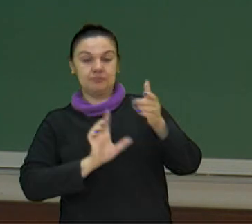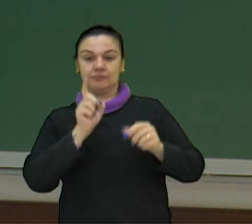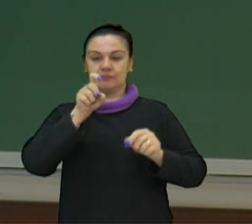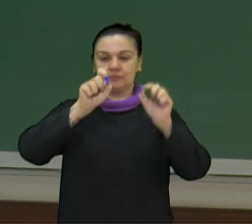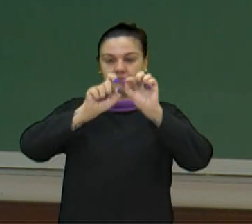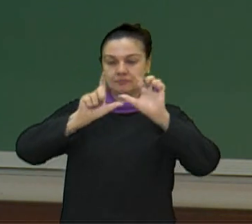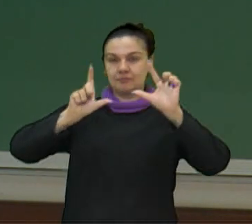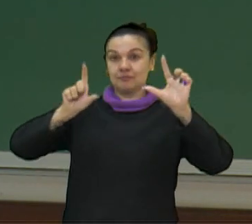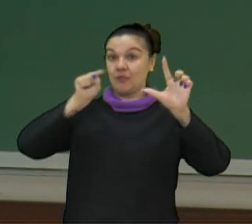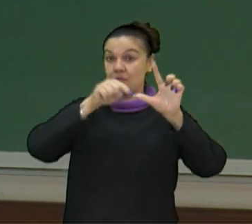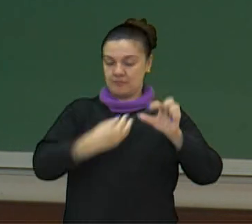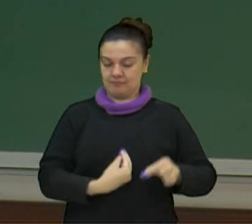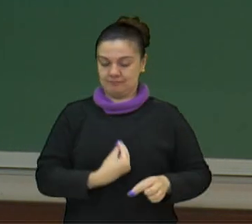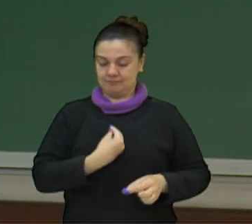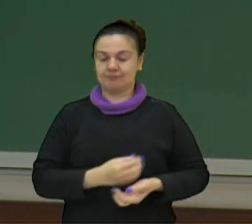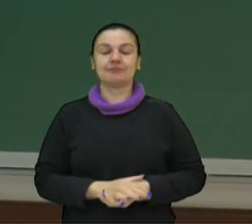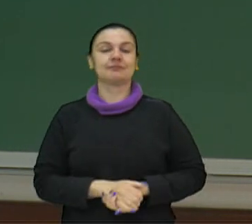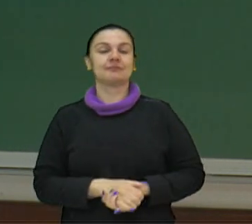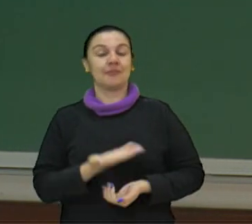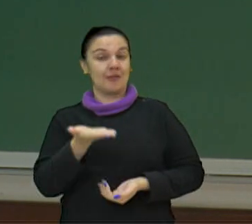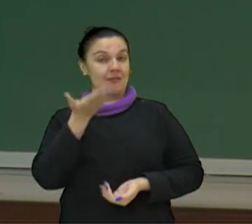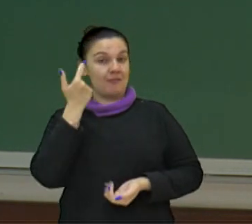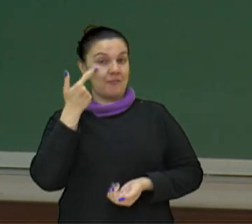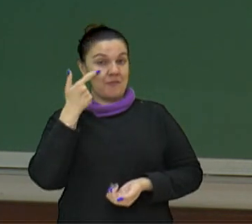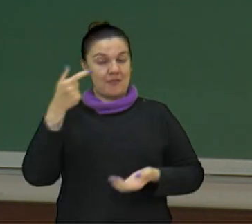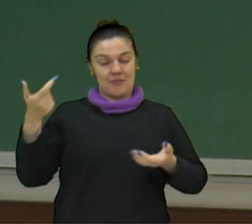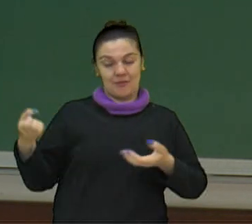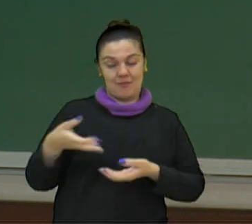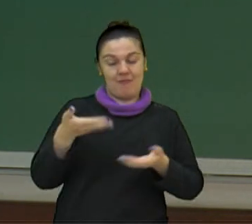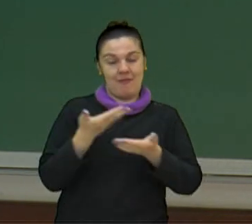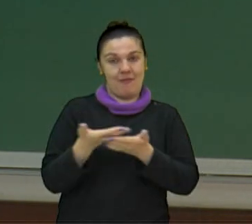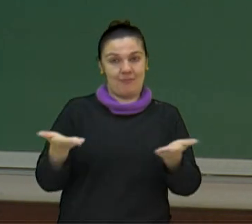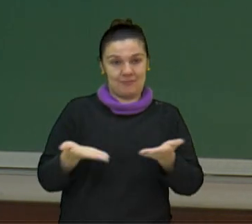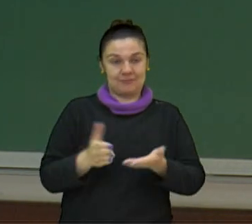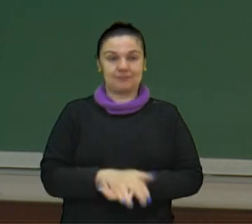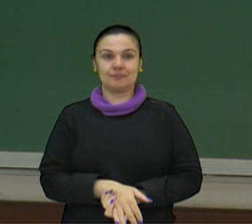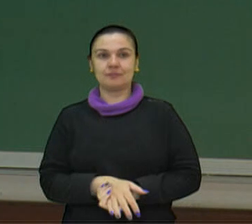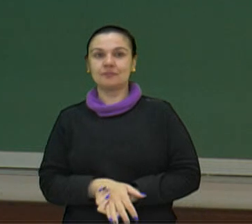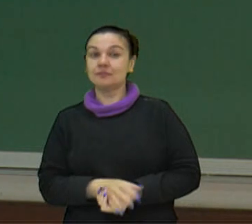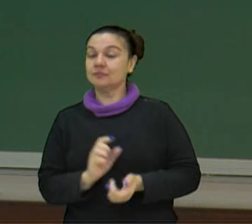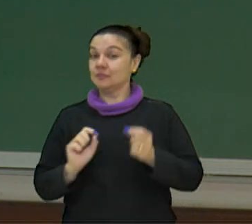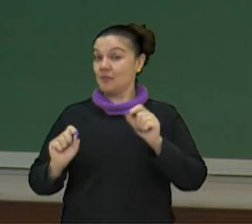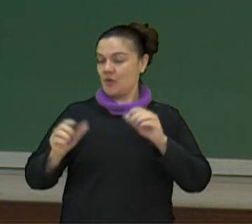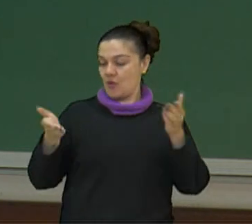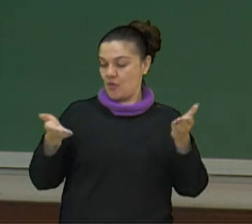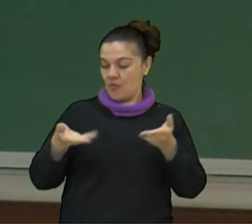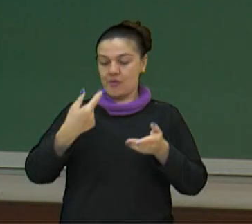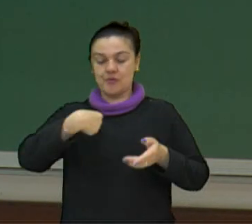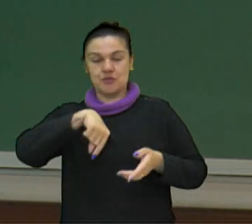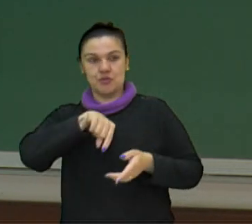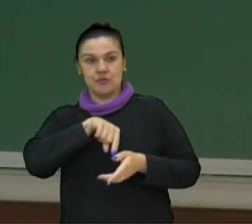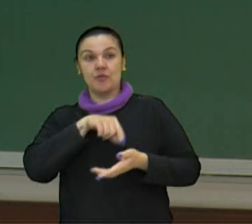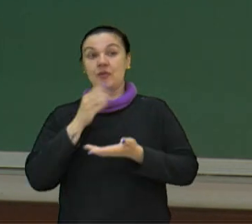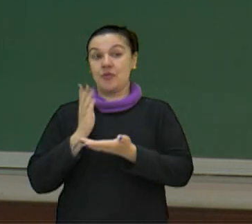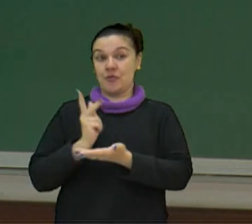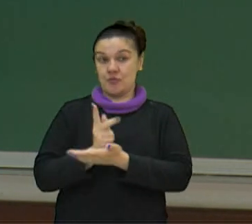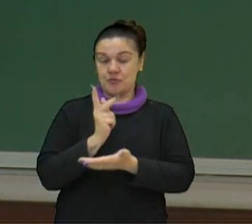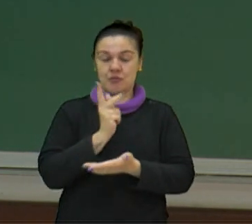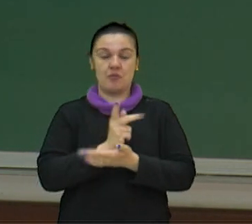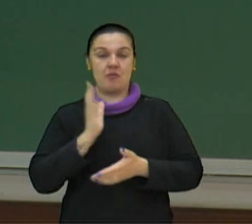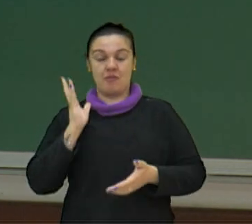para assim garantir a presença. Então vamos lá então para a nossa aula de hoje? Hoje nós vamos estudar Baruch